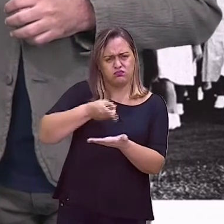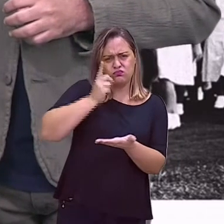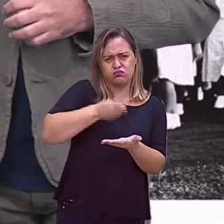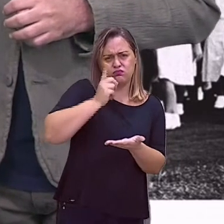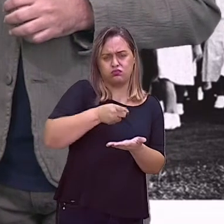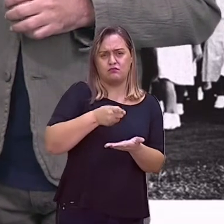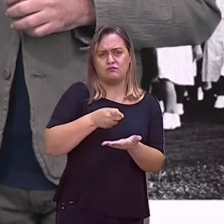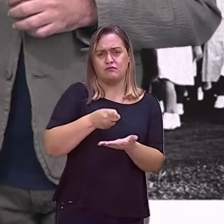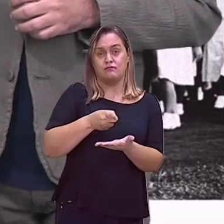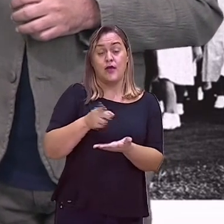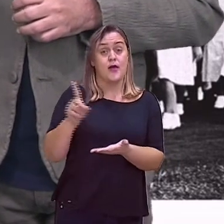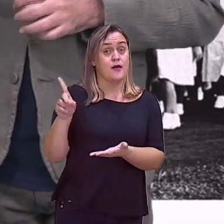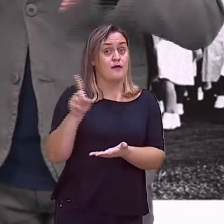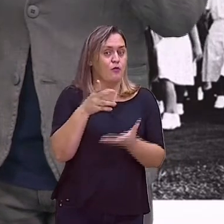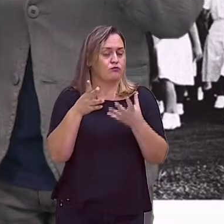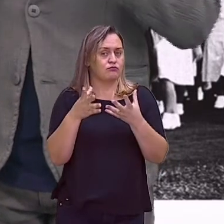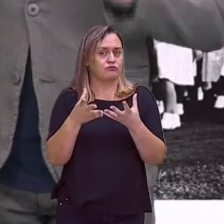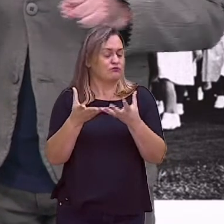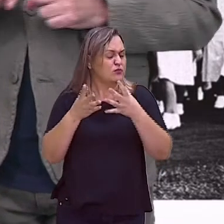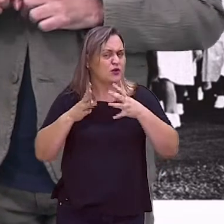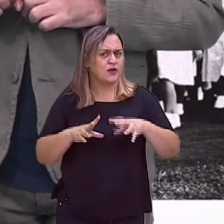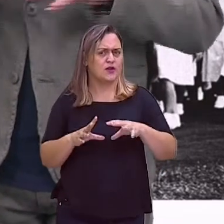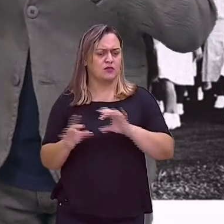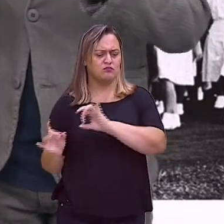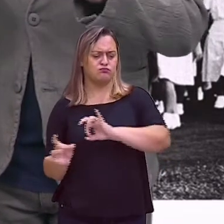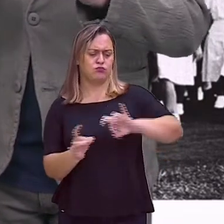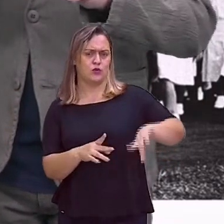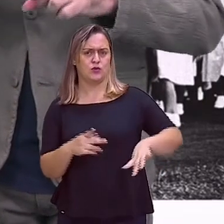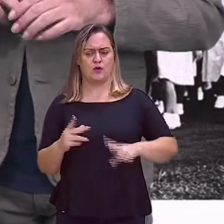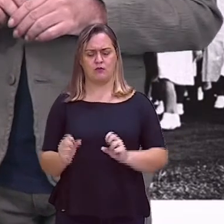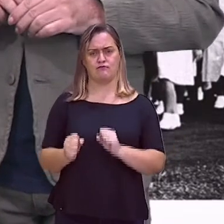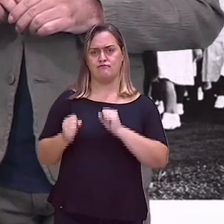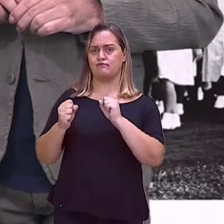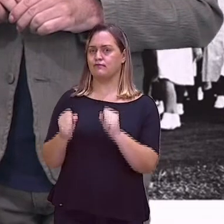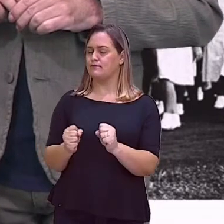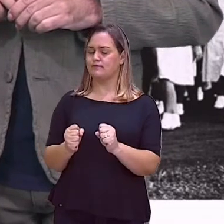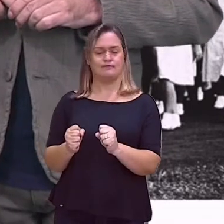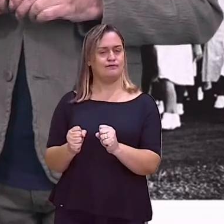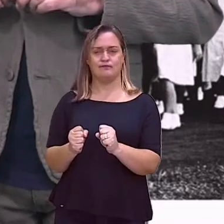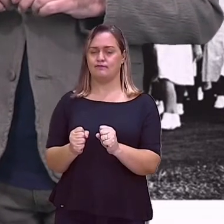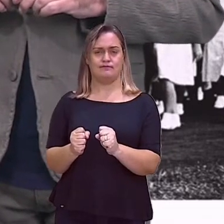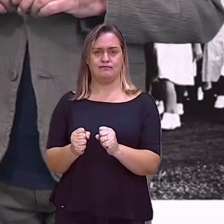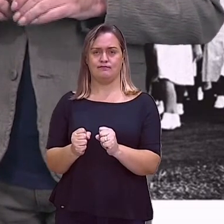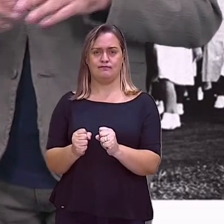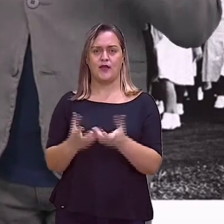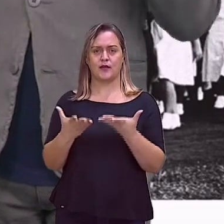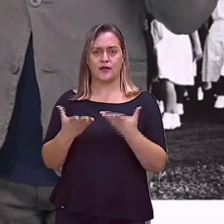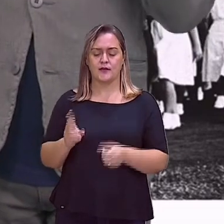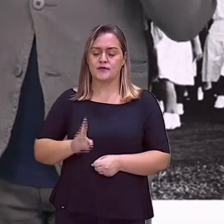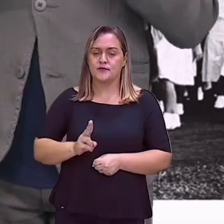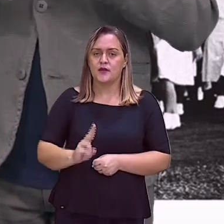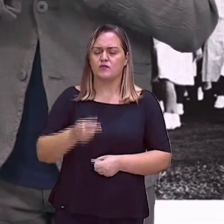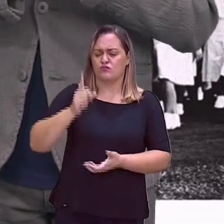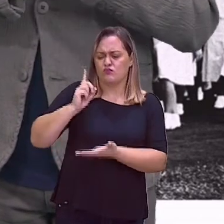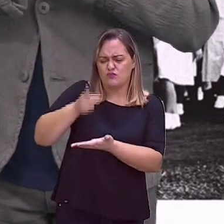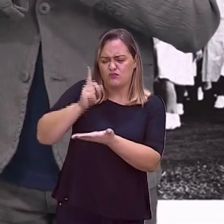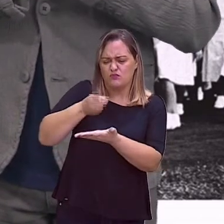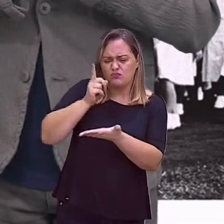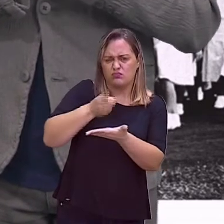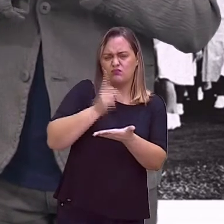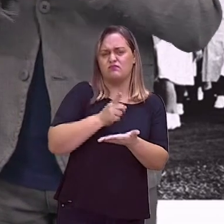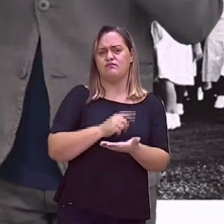queria largar o poder, as rédeas do Brasil. No entanto, com